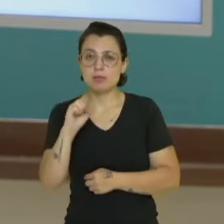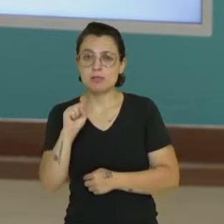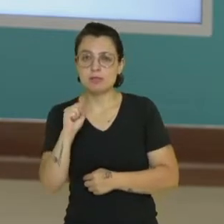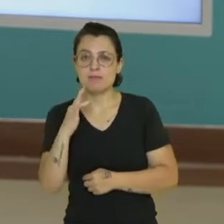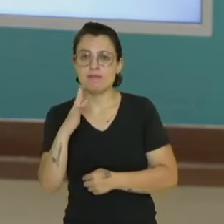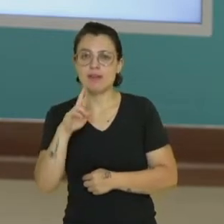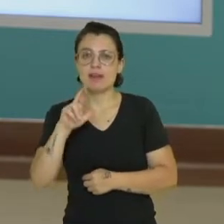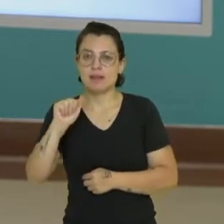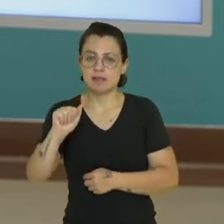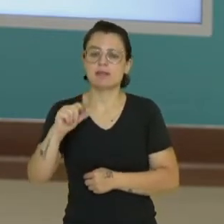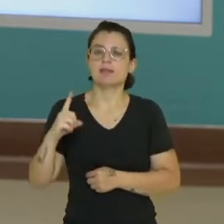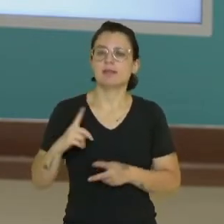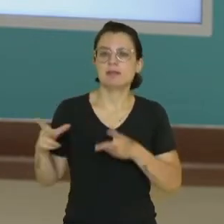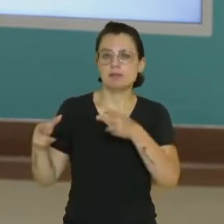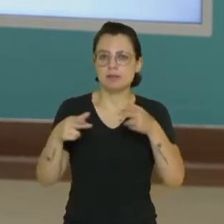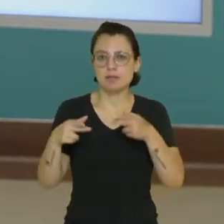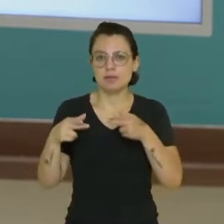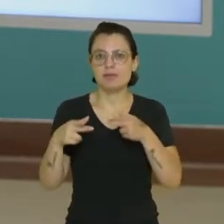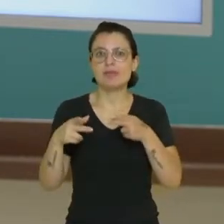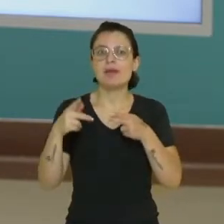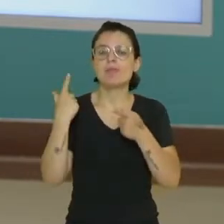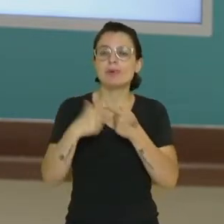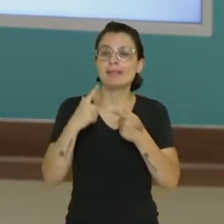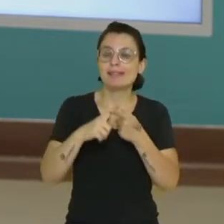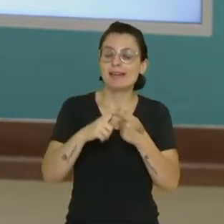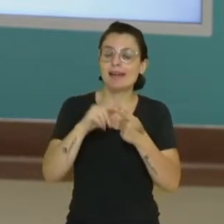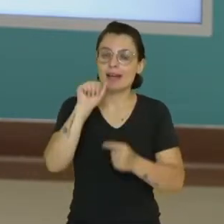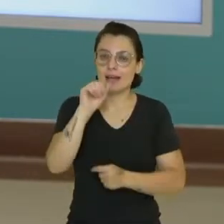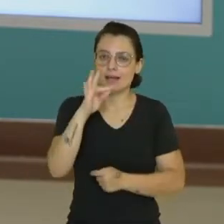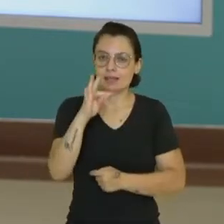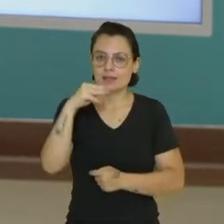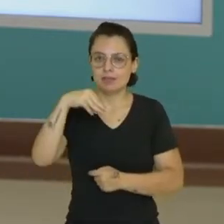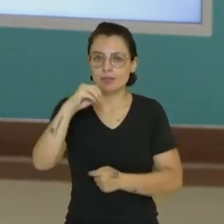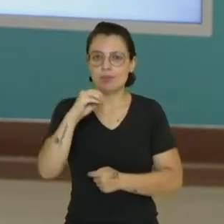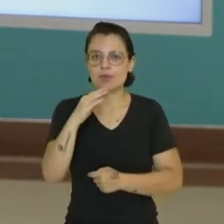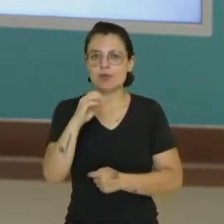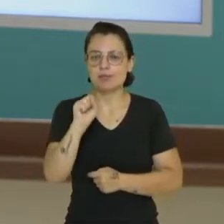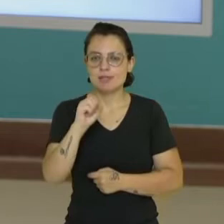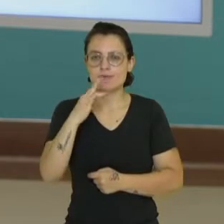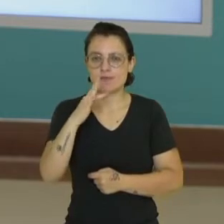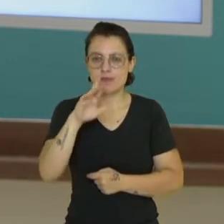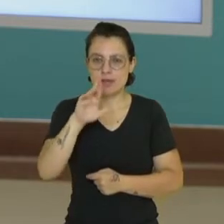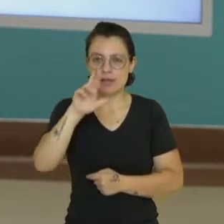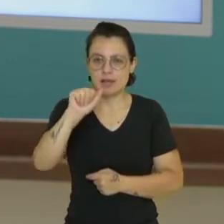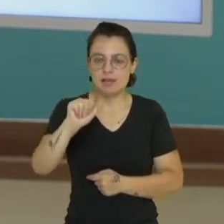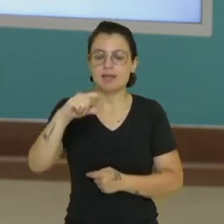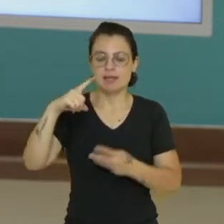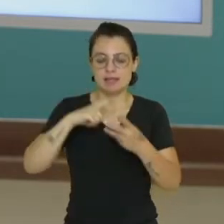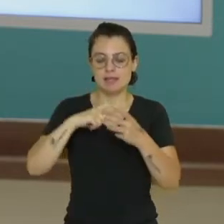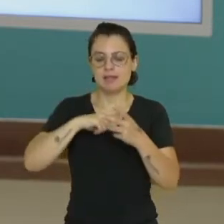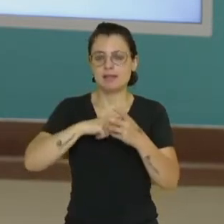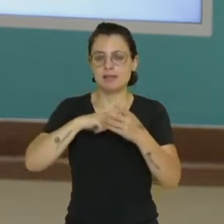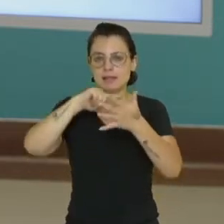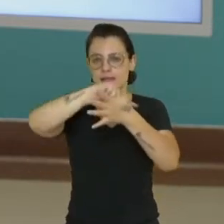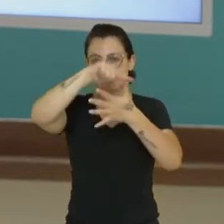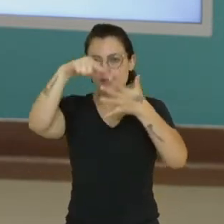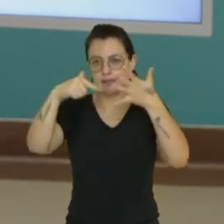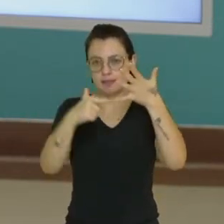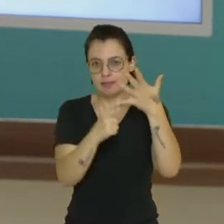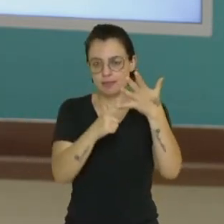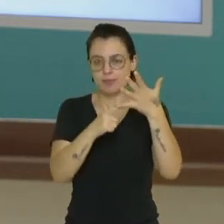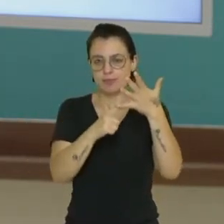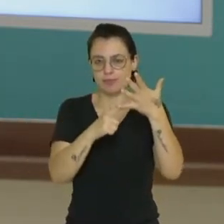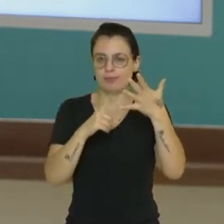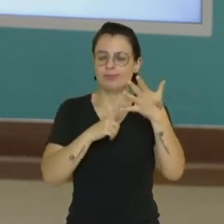apresentar 5 camadas distintas com características, com gases e